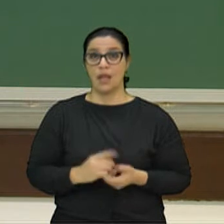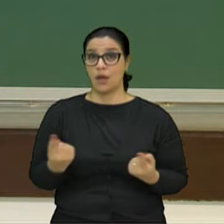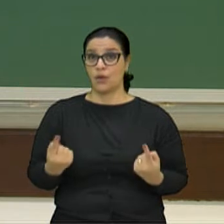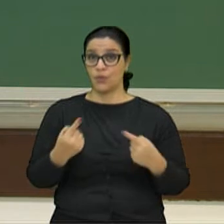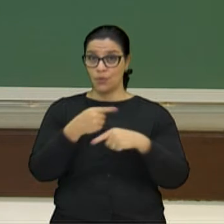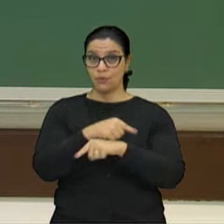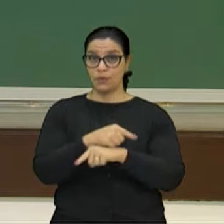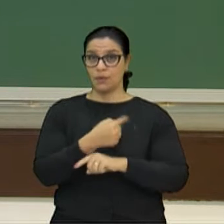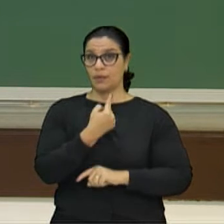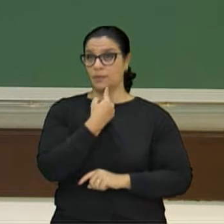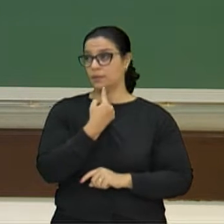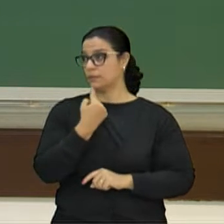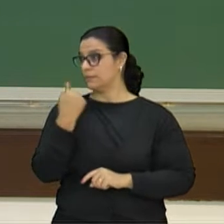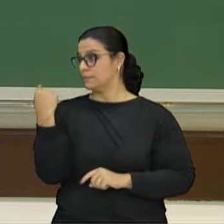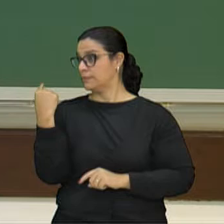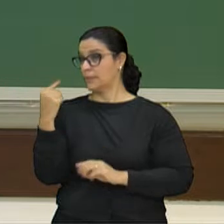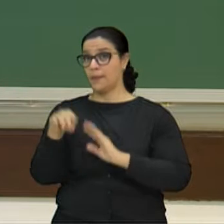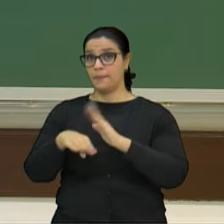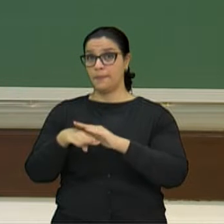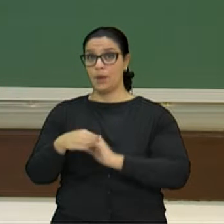Toca.